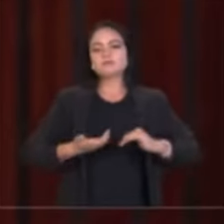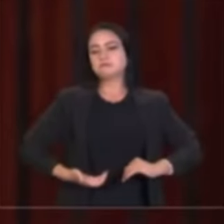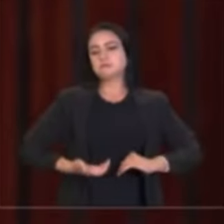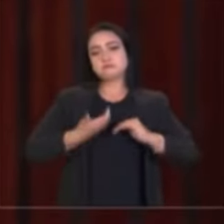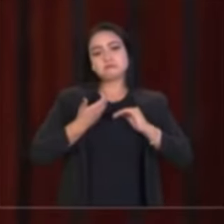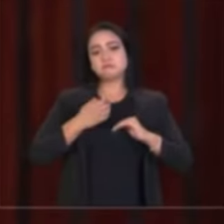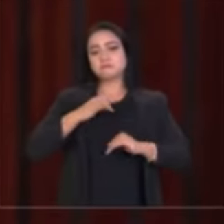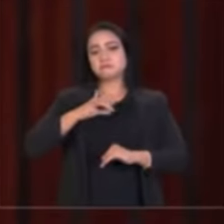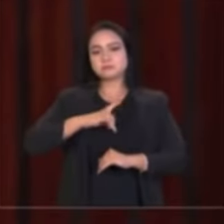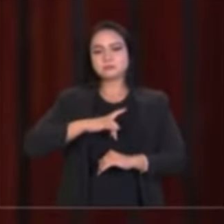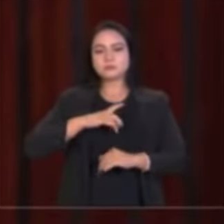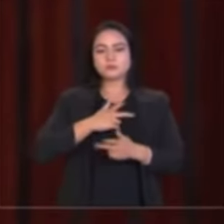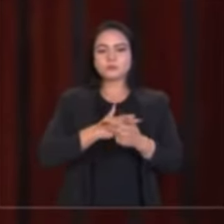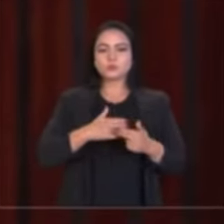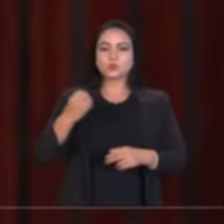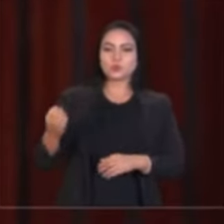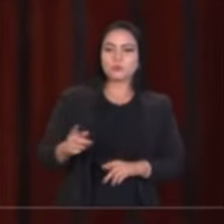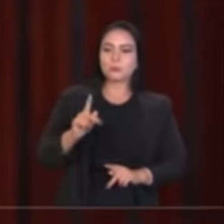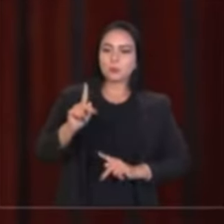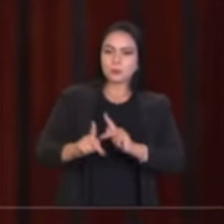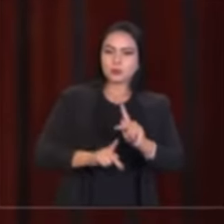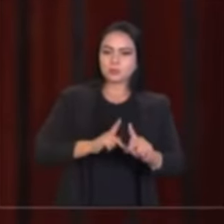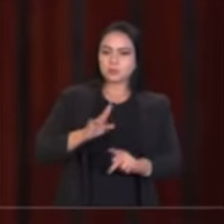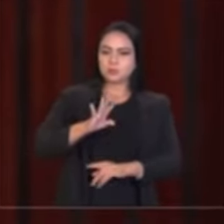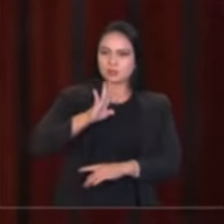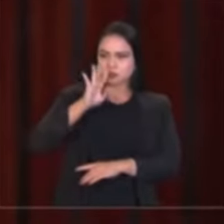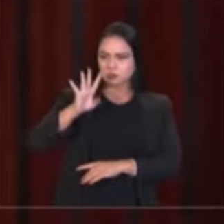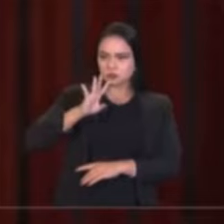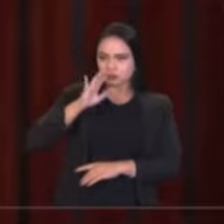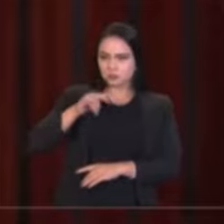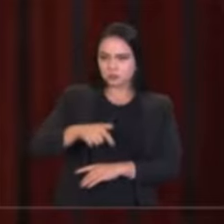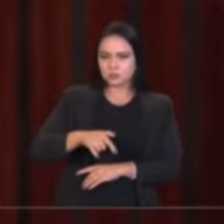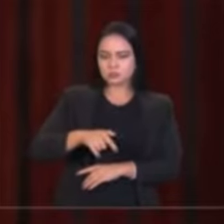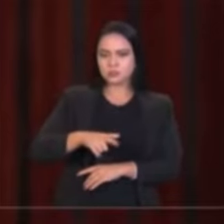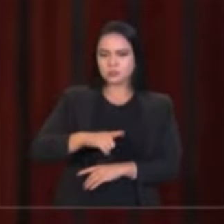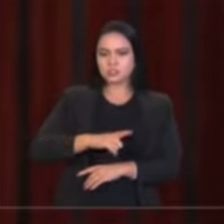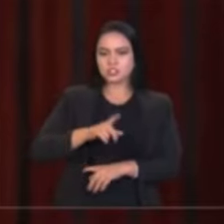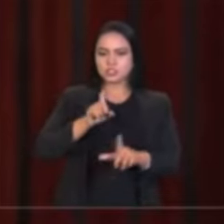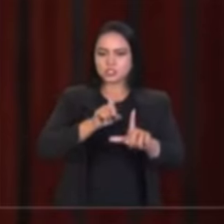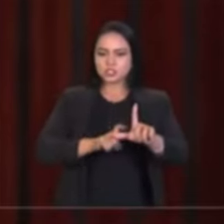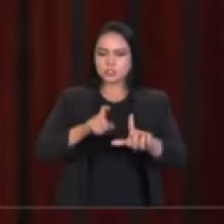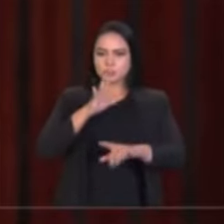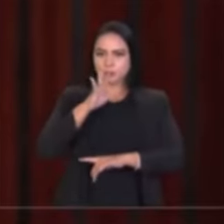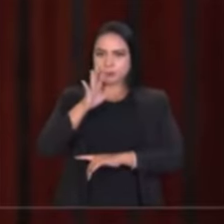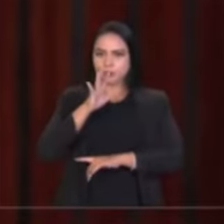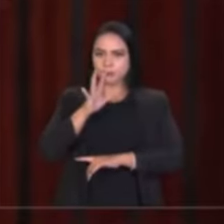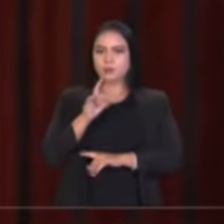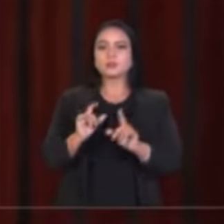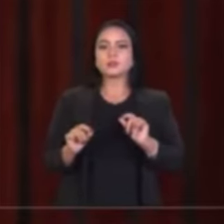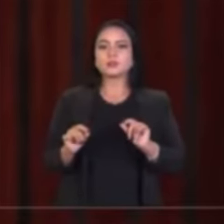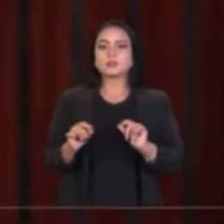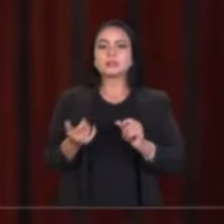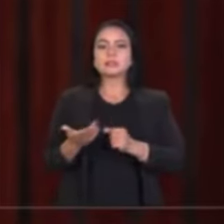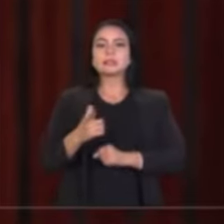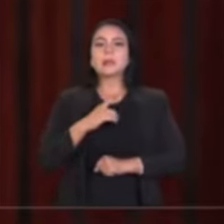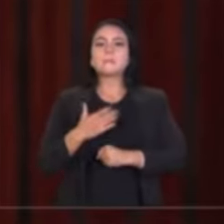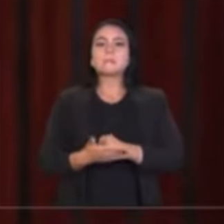E se há algo que o novo populismo extremista, esse novo populismo digital extremista, que se